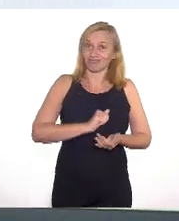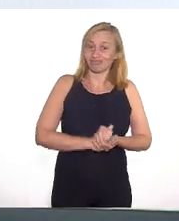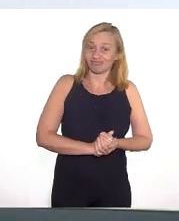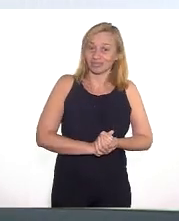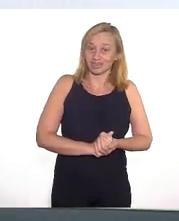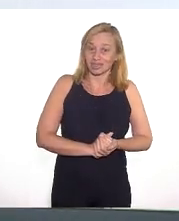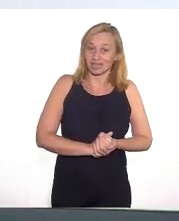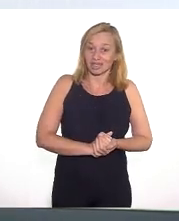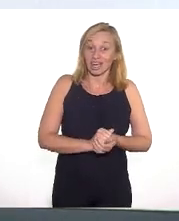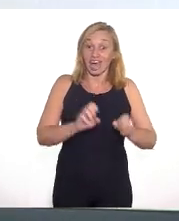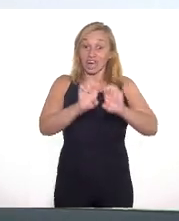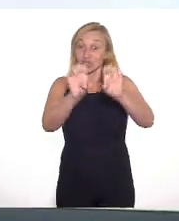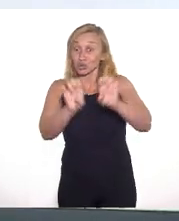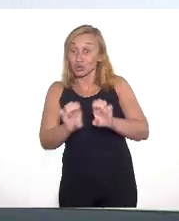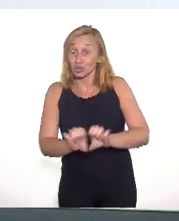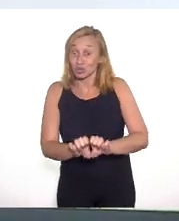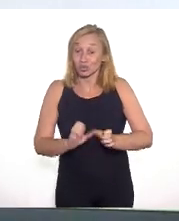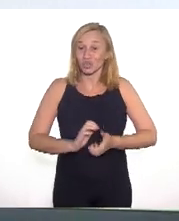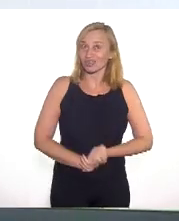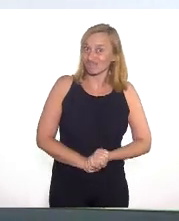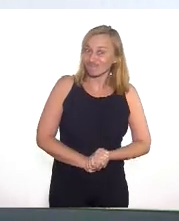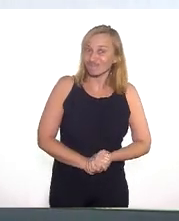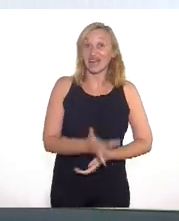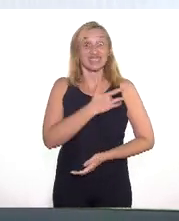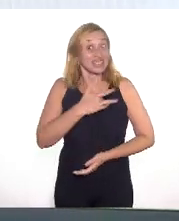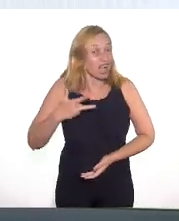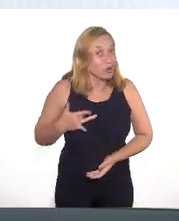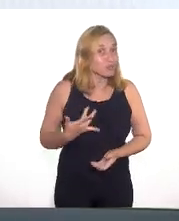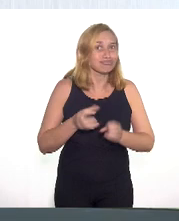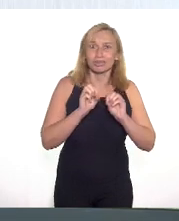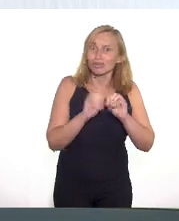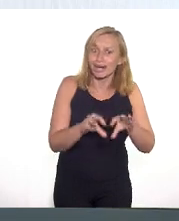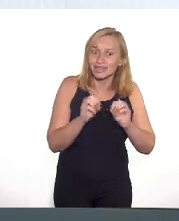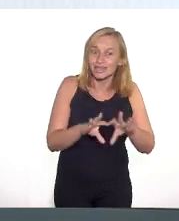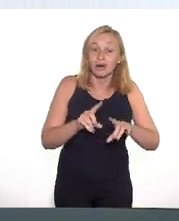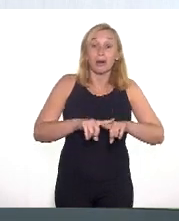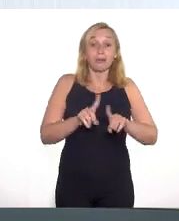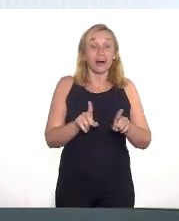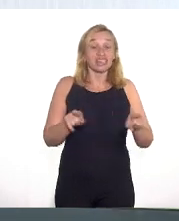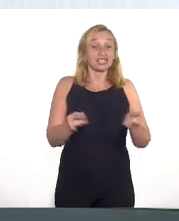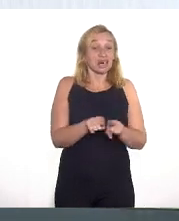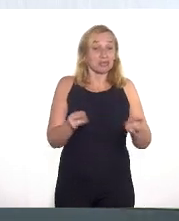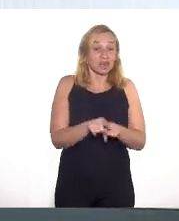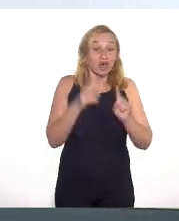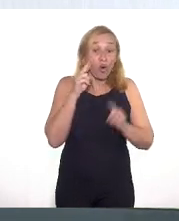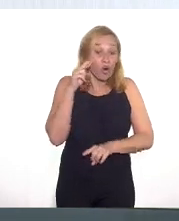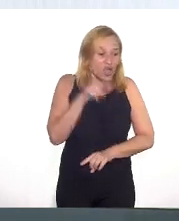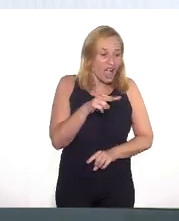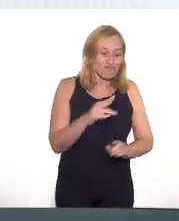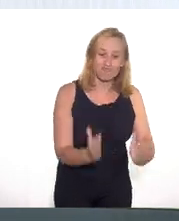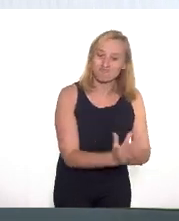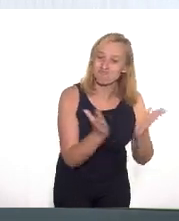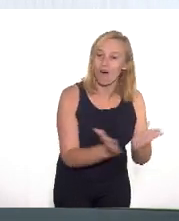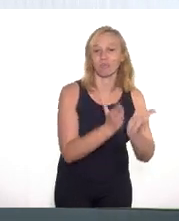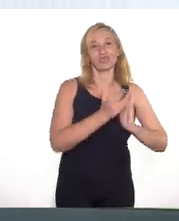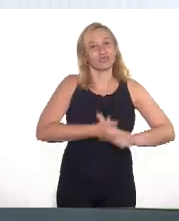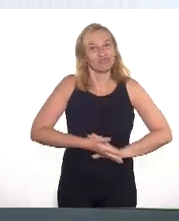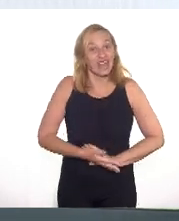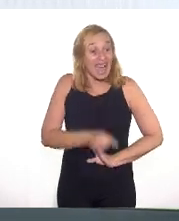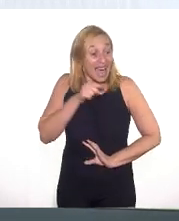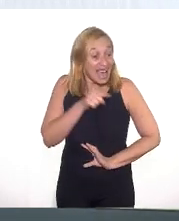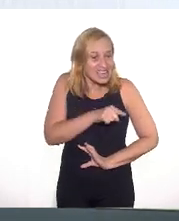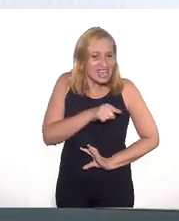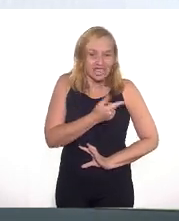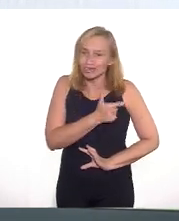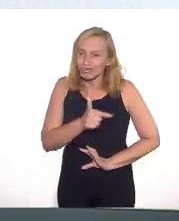olhar a infraestrutura, temos que olhar saúde, educação, mas temos que olhar para o pobre, para aquele que não